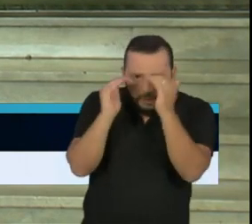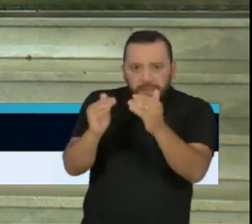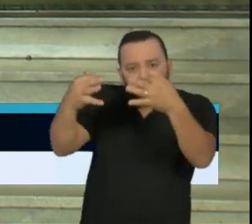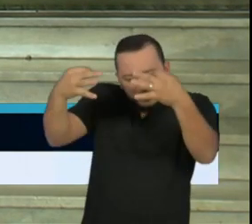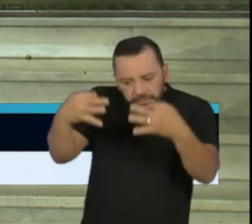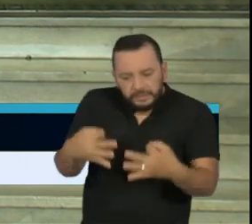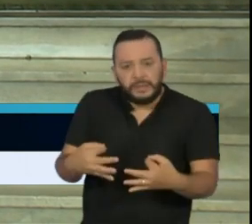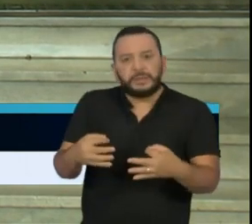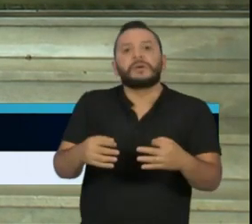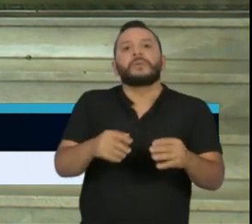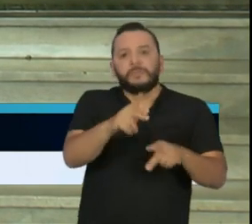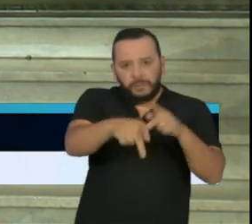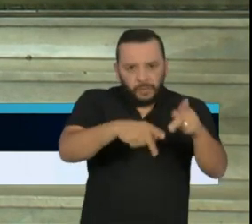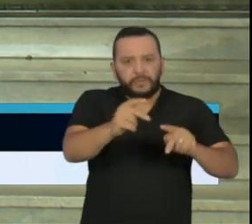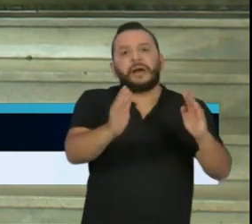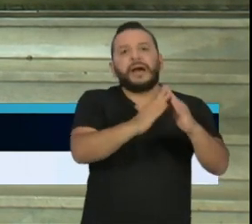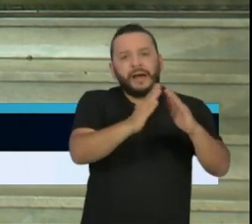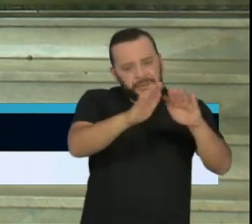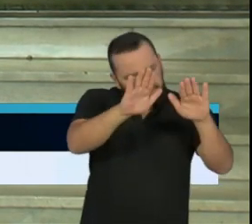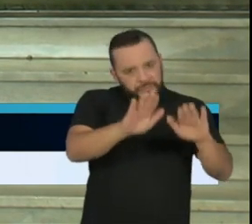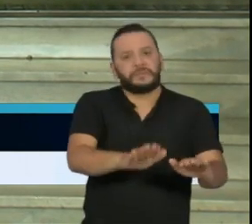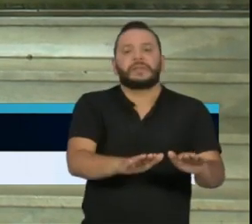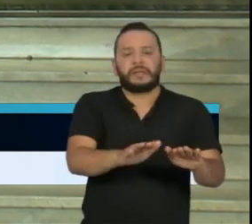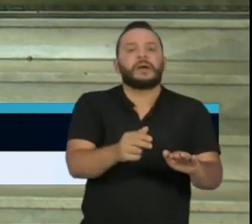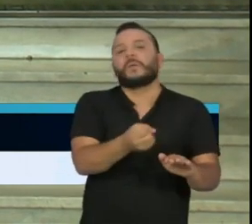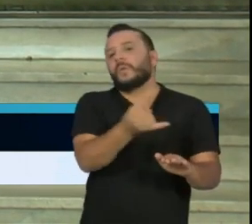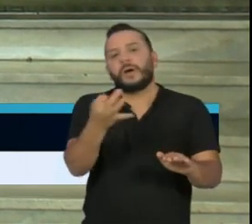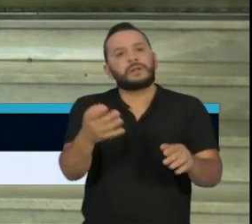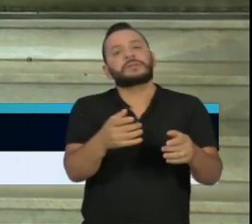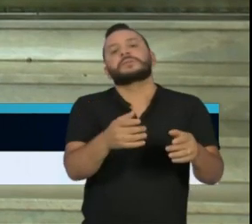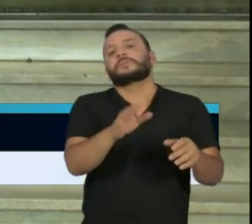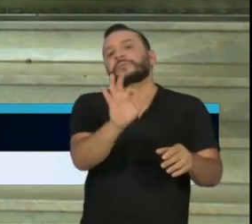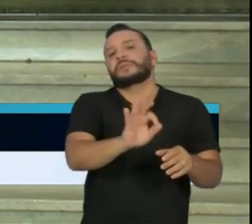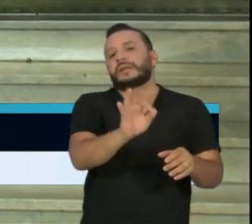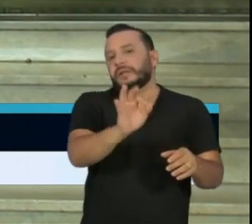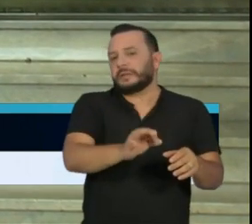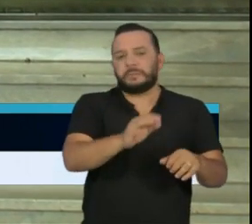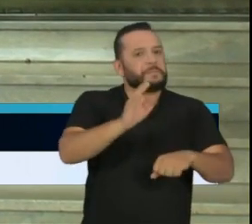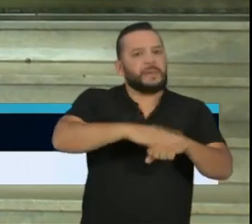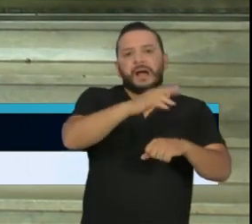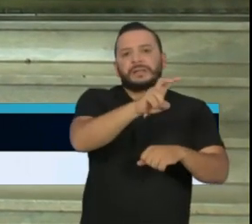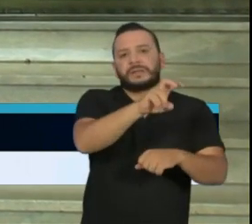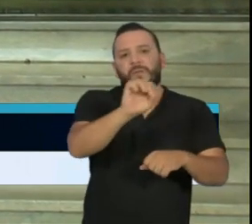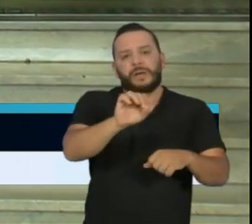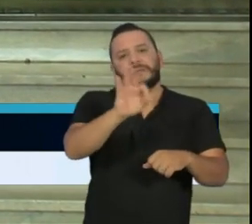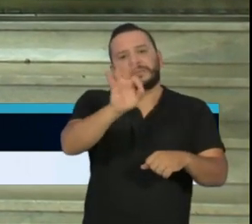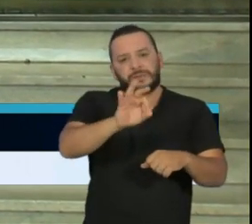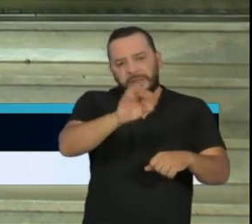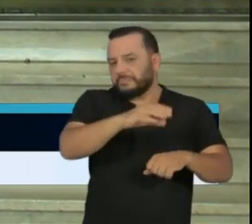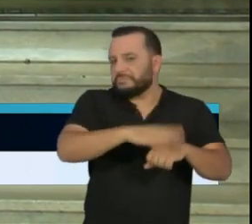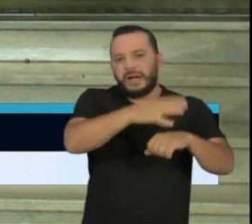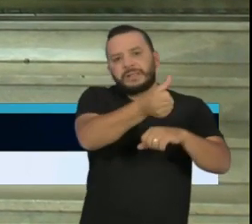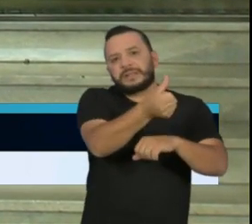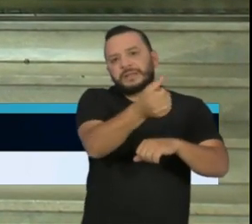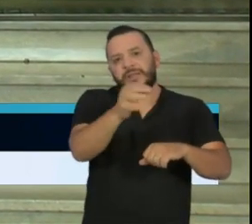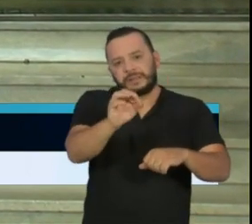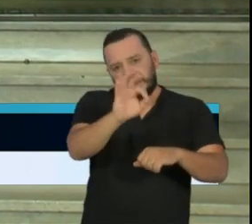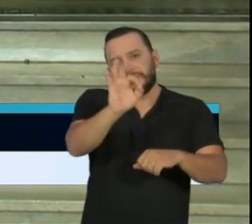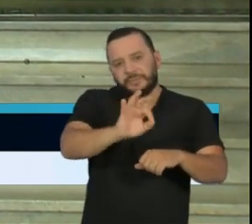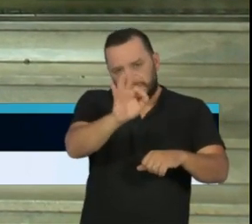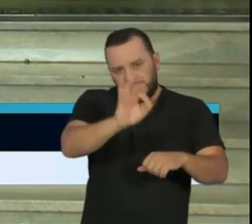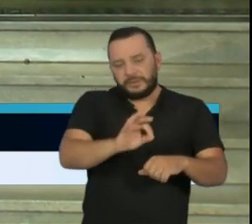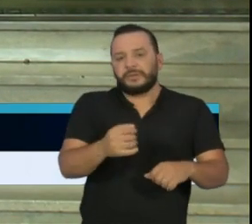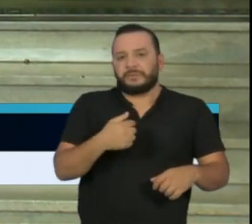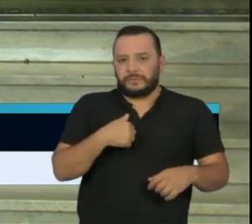sua população obtido índices superiores a 50% e a 60%. E vou